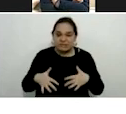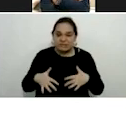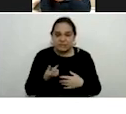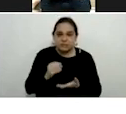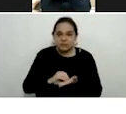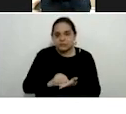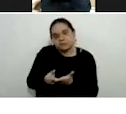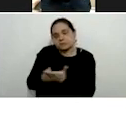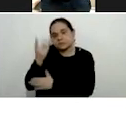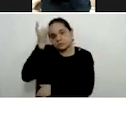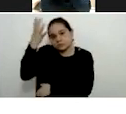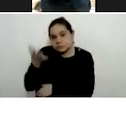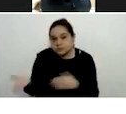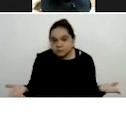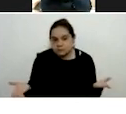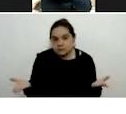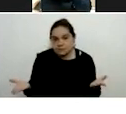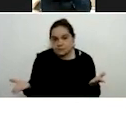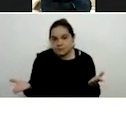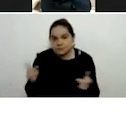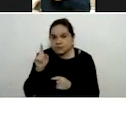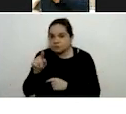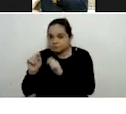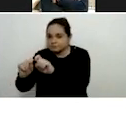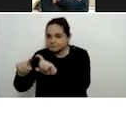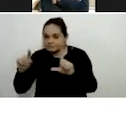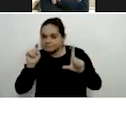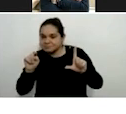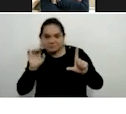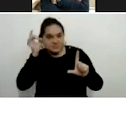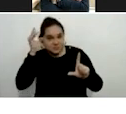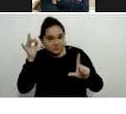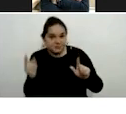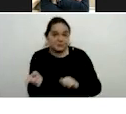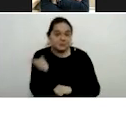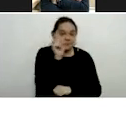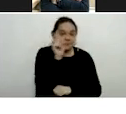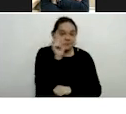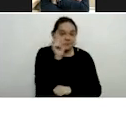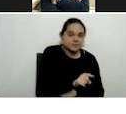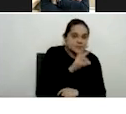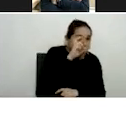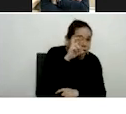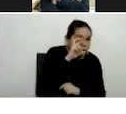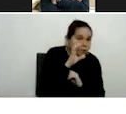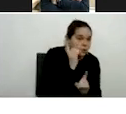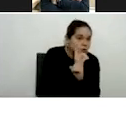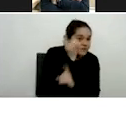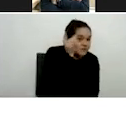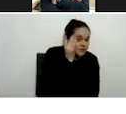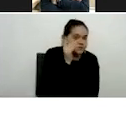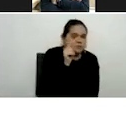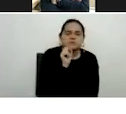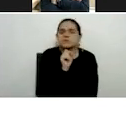a compra. O botão também está aqui. Temos aqui o ícone do Ache Fácil, que é onde vão estar